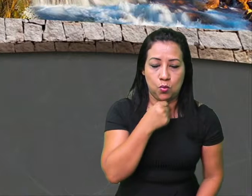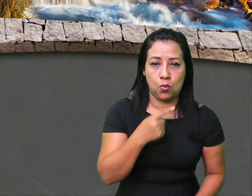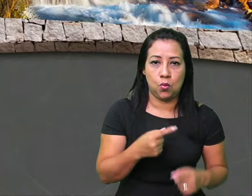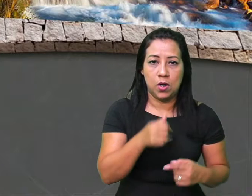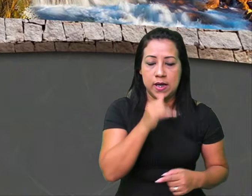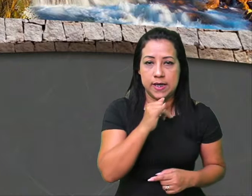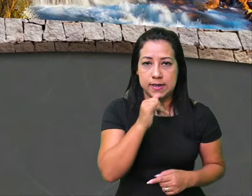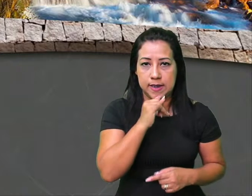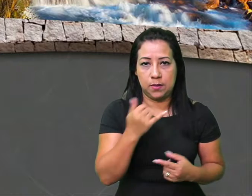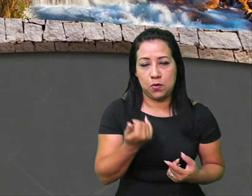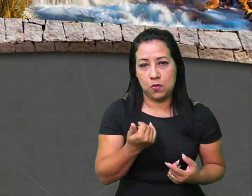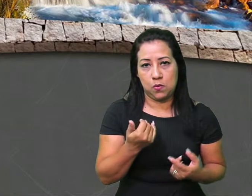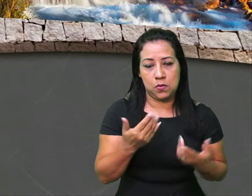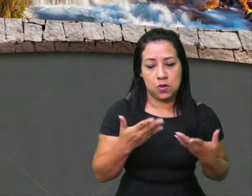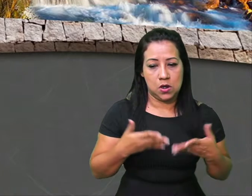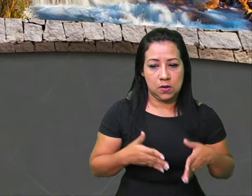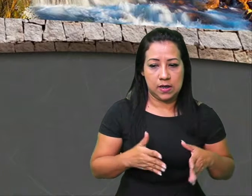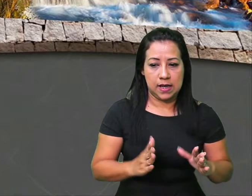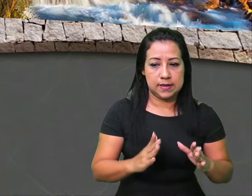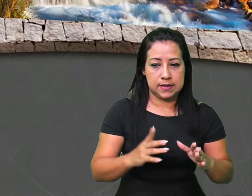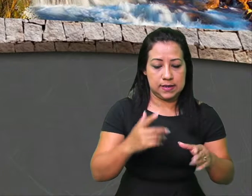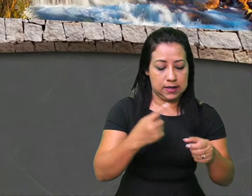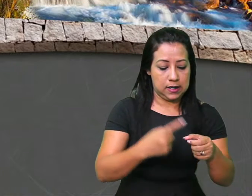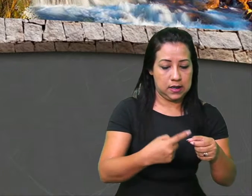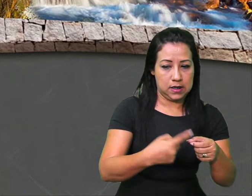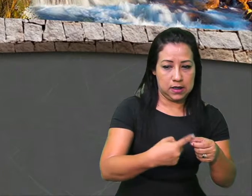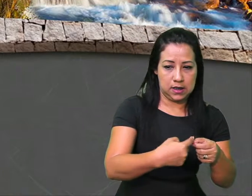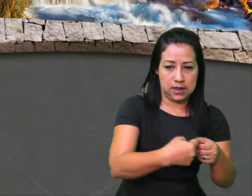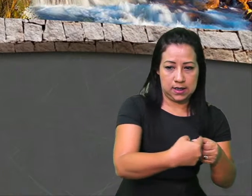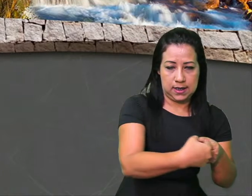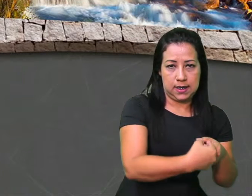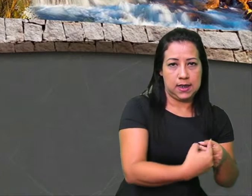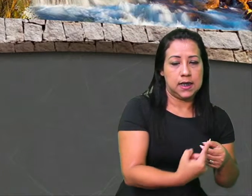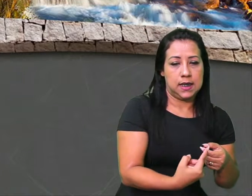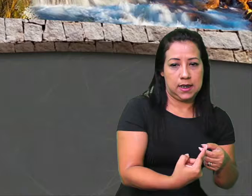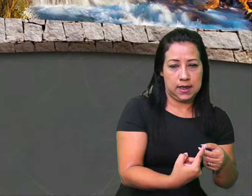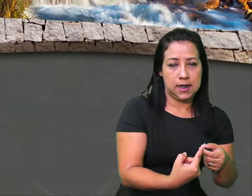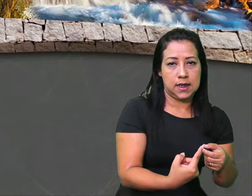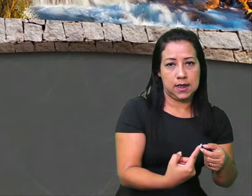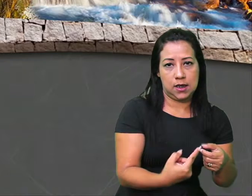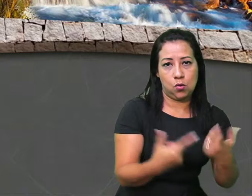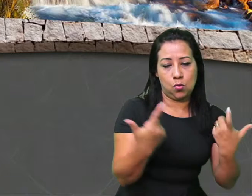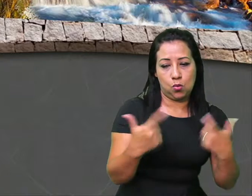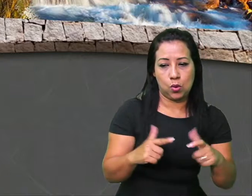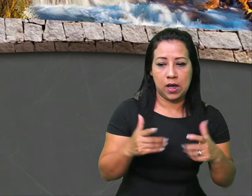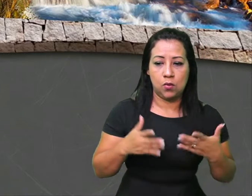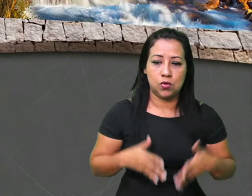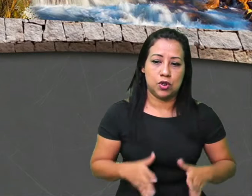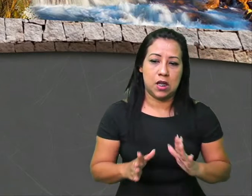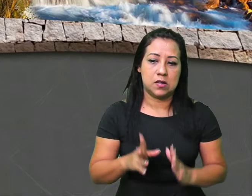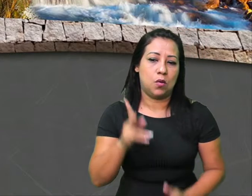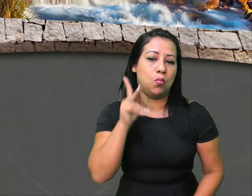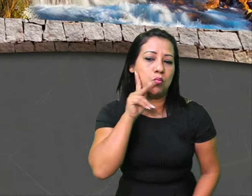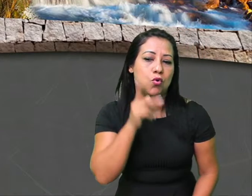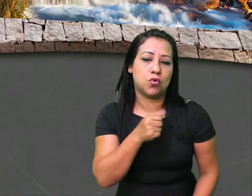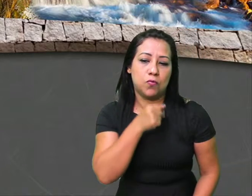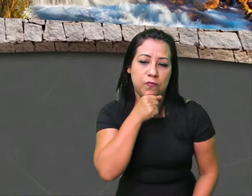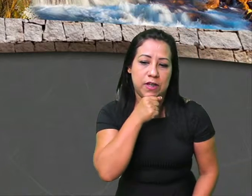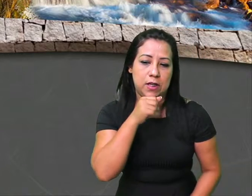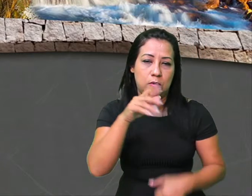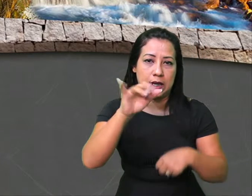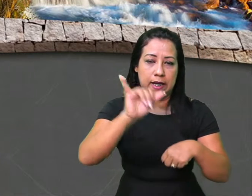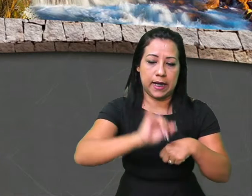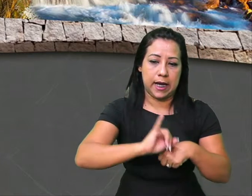vai nascer como origem, tá? Lugar onde eu nasceu, Porto Velho. Essa é a sede do